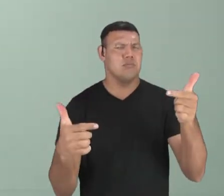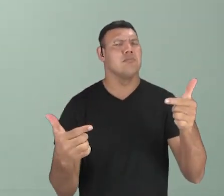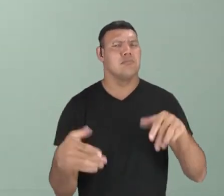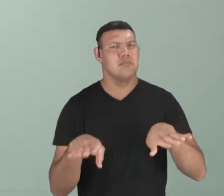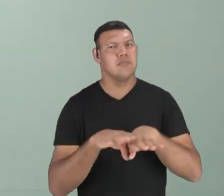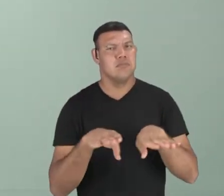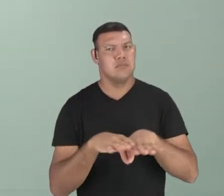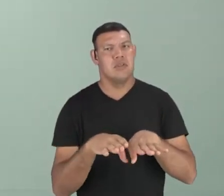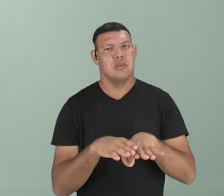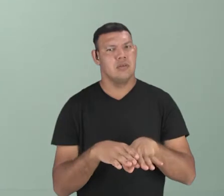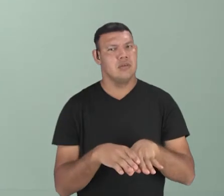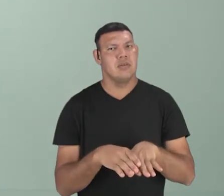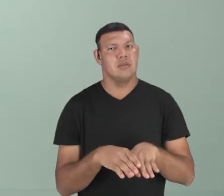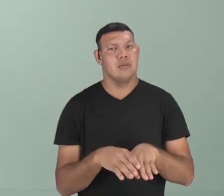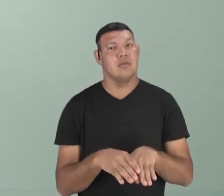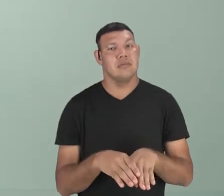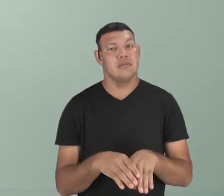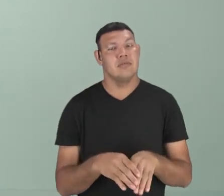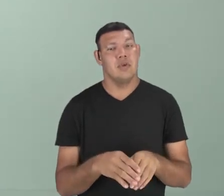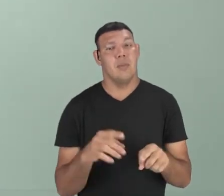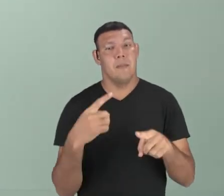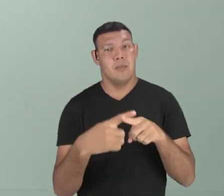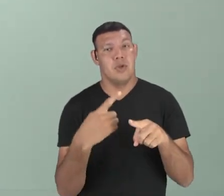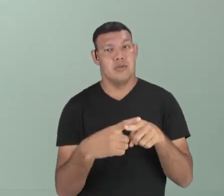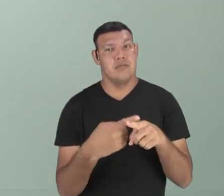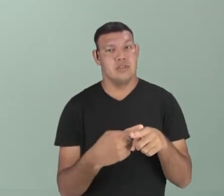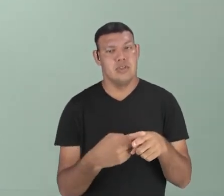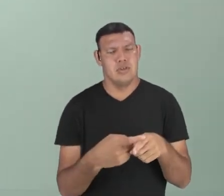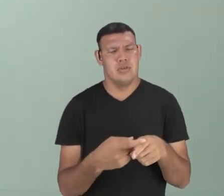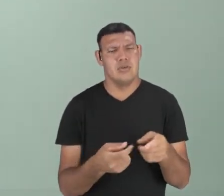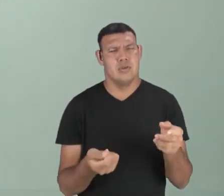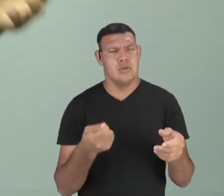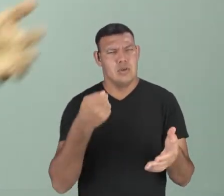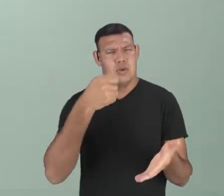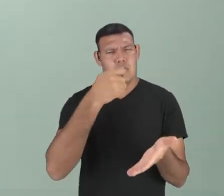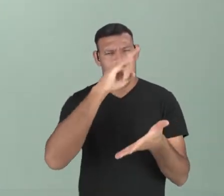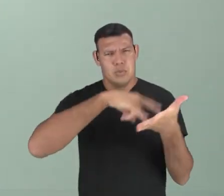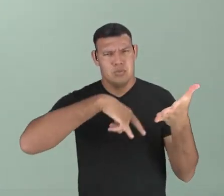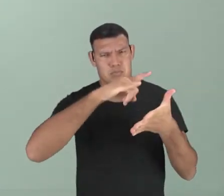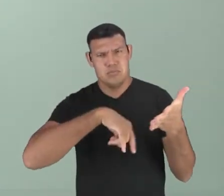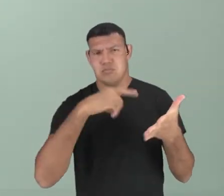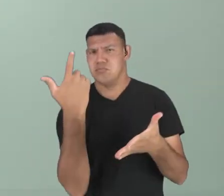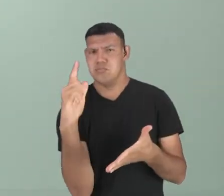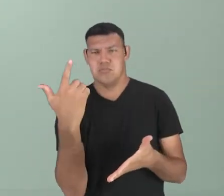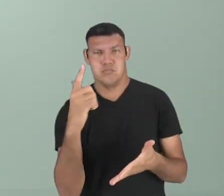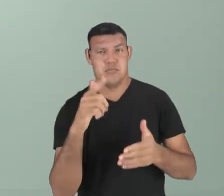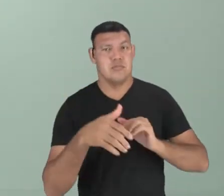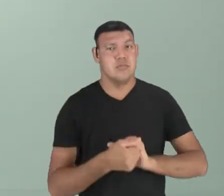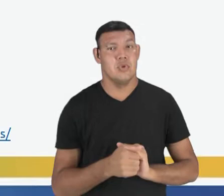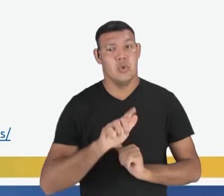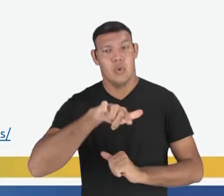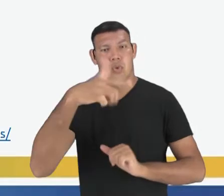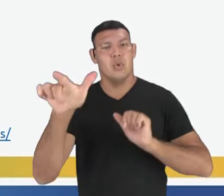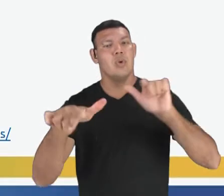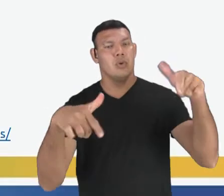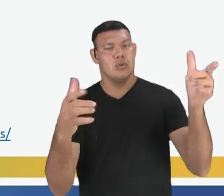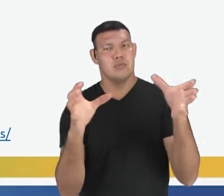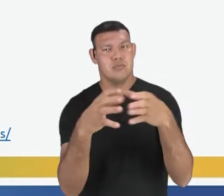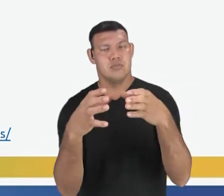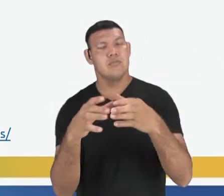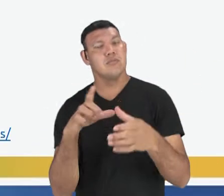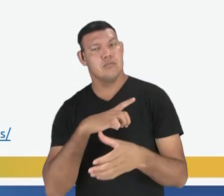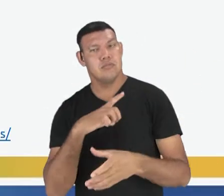mas que não é exatamente um bloco, porque não tem a parte formal de documento como os outros blocos econômicos do mundo.